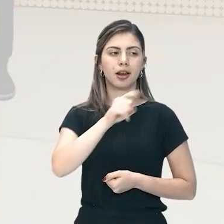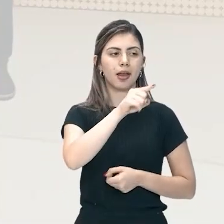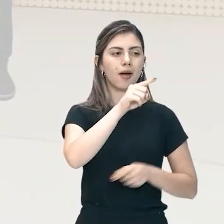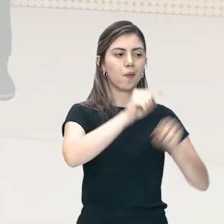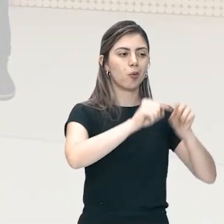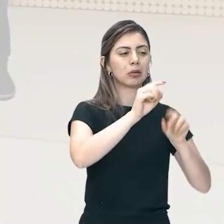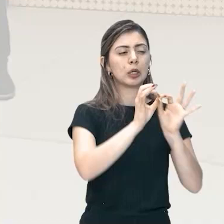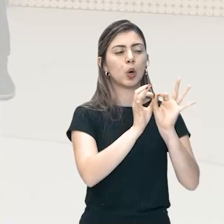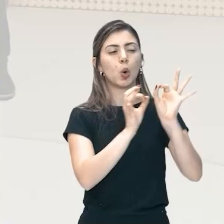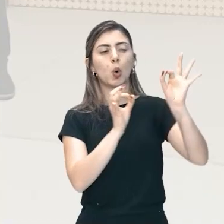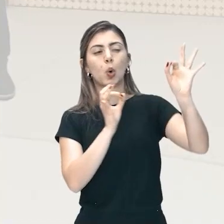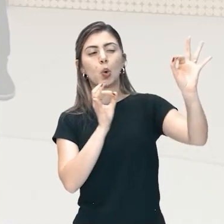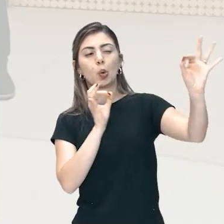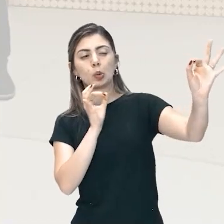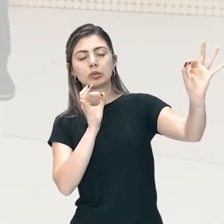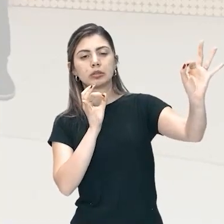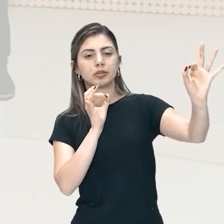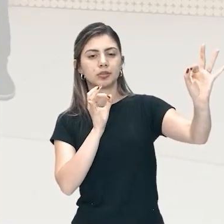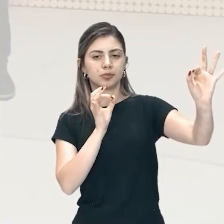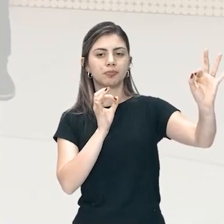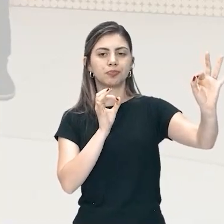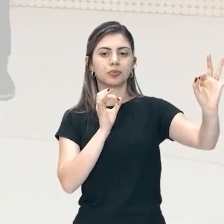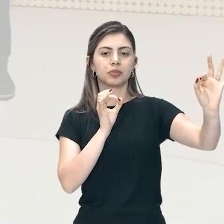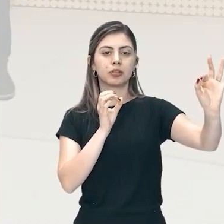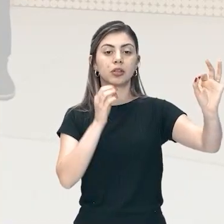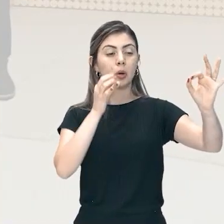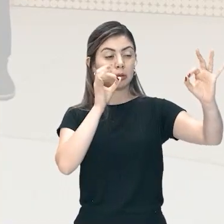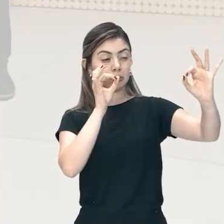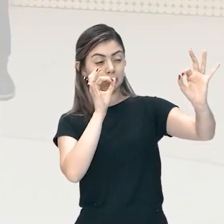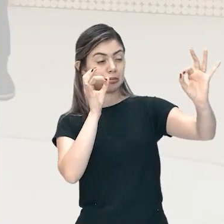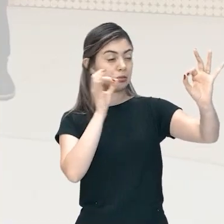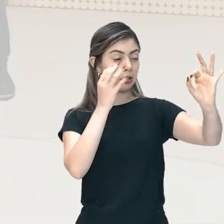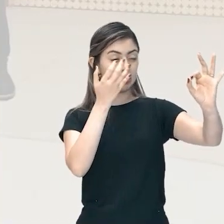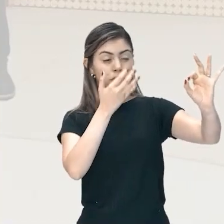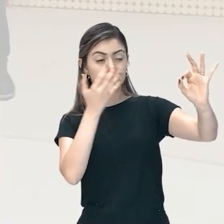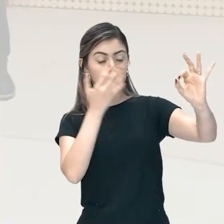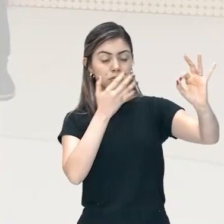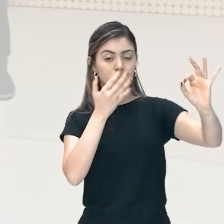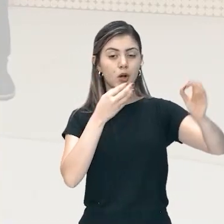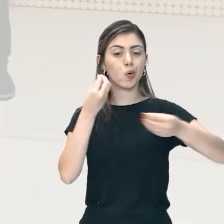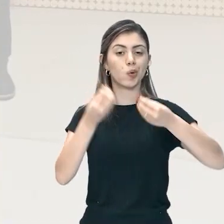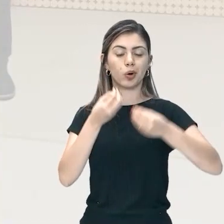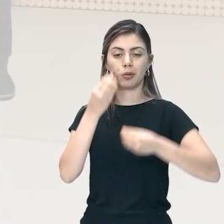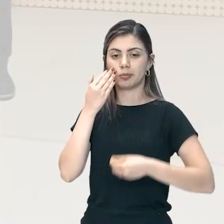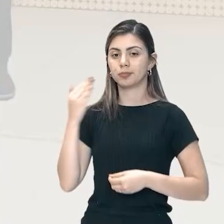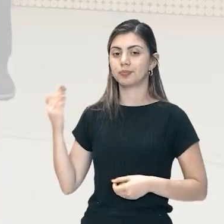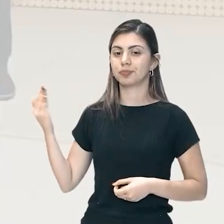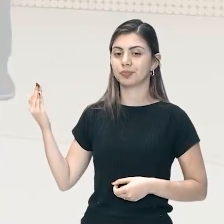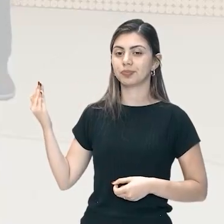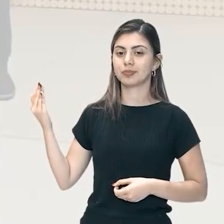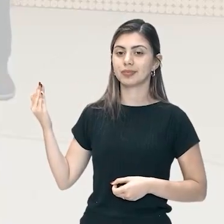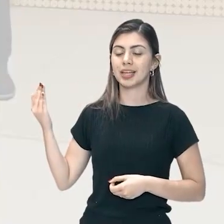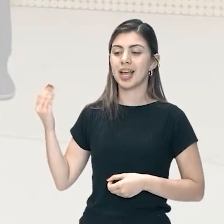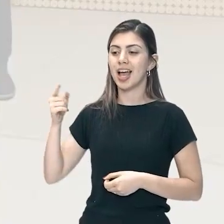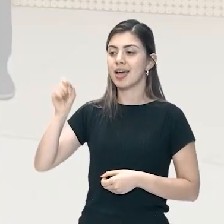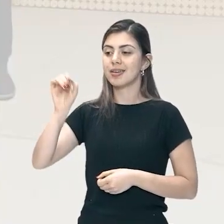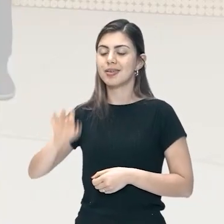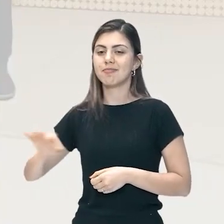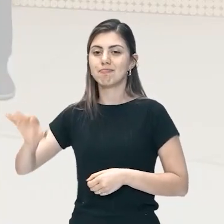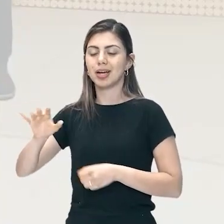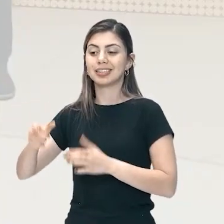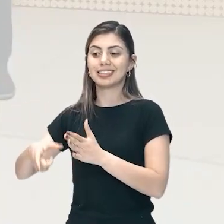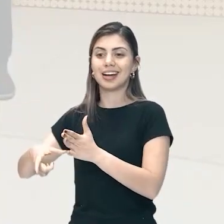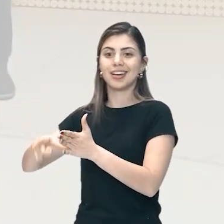muito longe, olha só aí, ó, olha o que acontece. A imagem se forma antes da